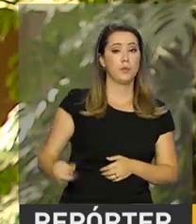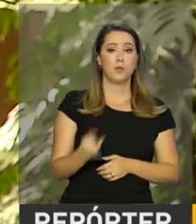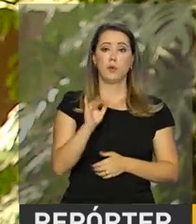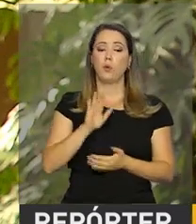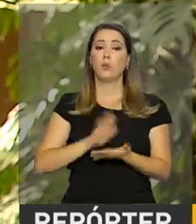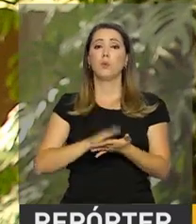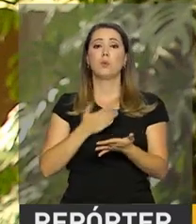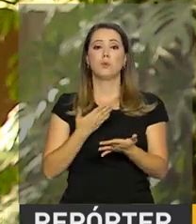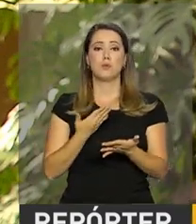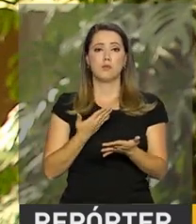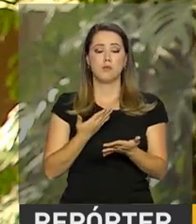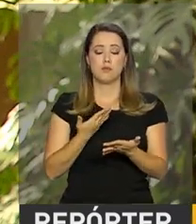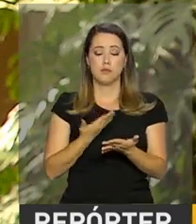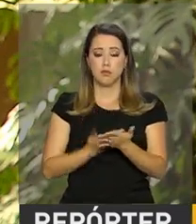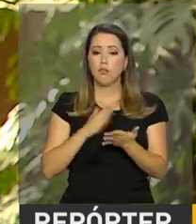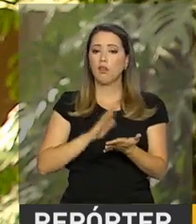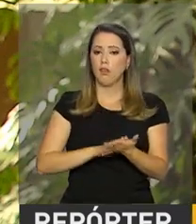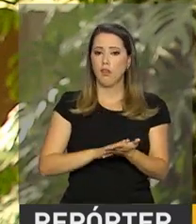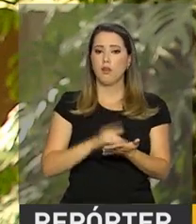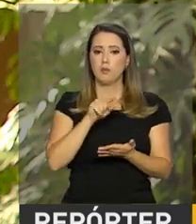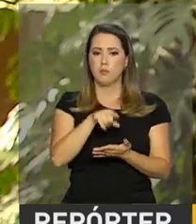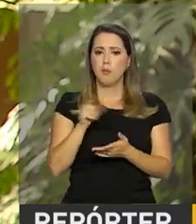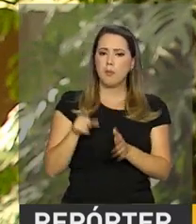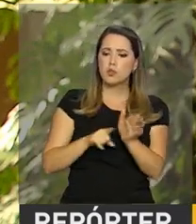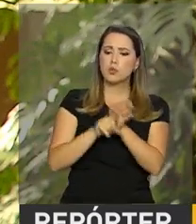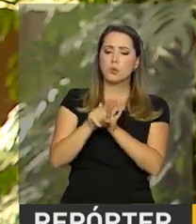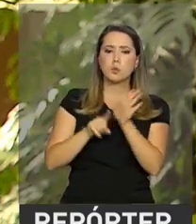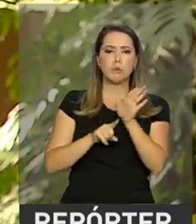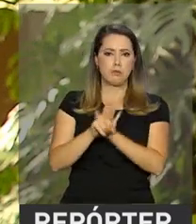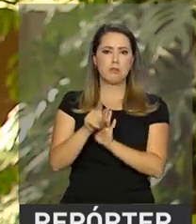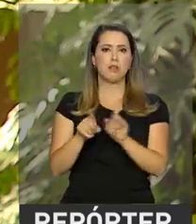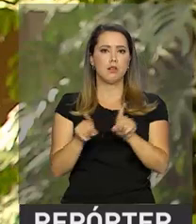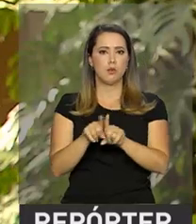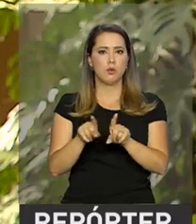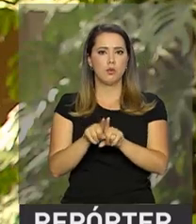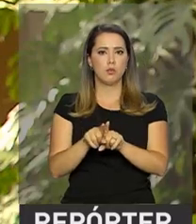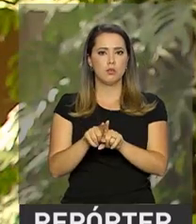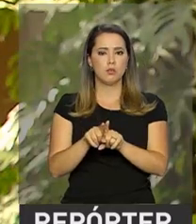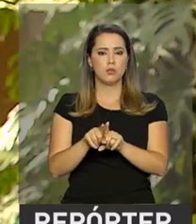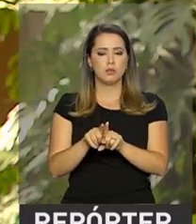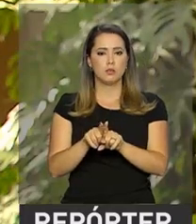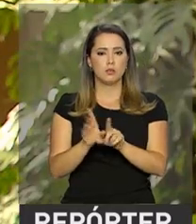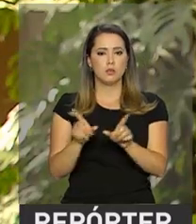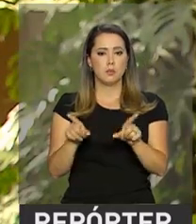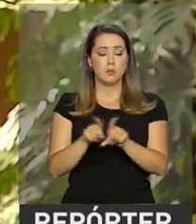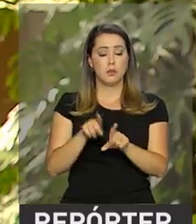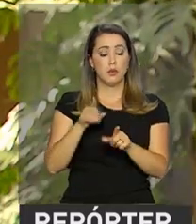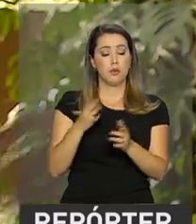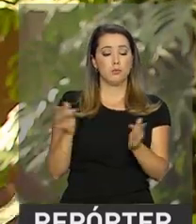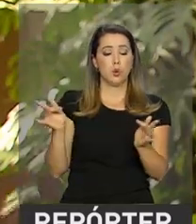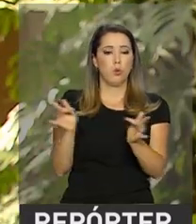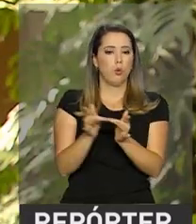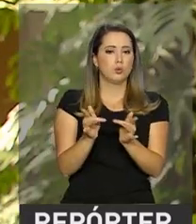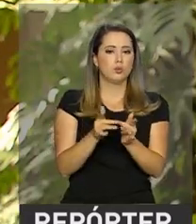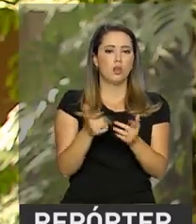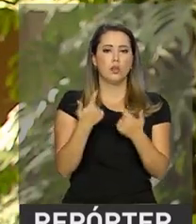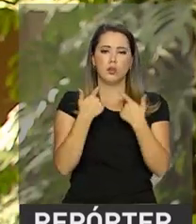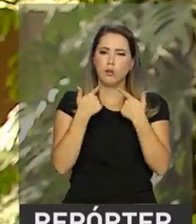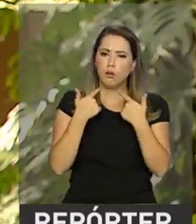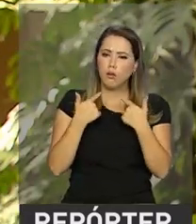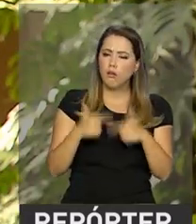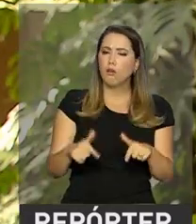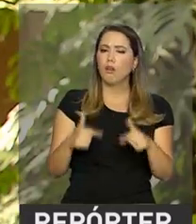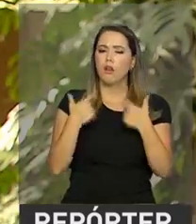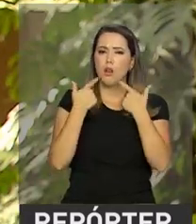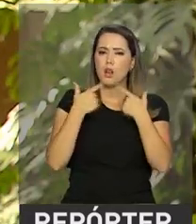intérpretes voluntários e pelos pesquisadores envolvidos também de entrar em contato com a língua julgamento e outros sotaques